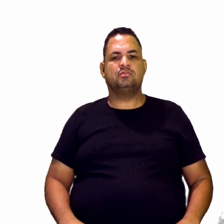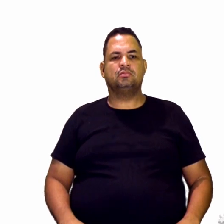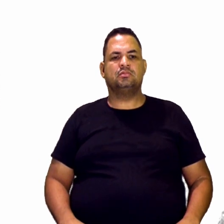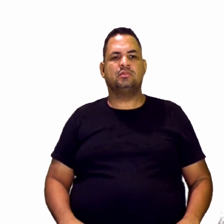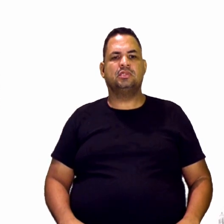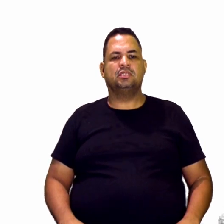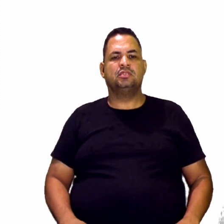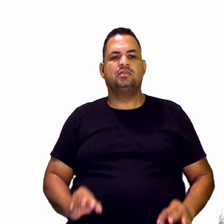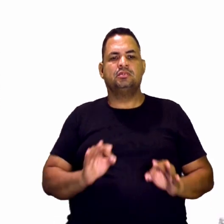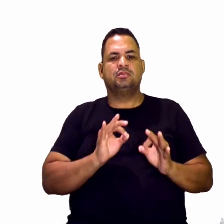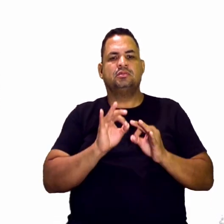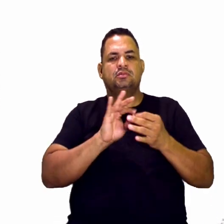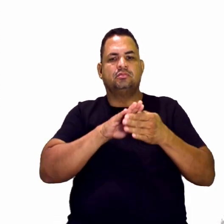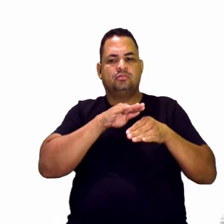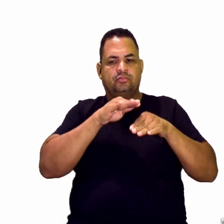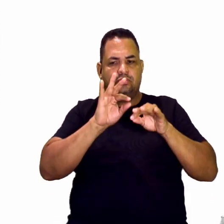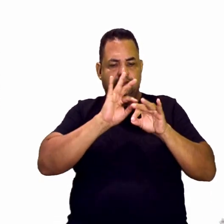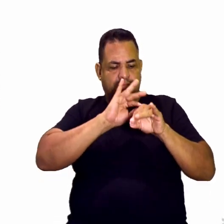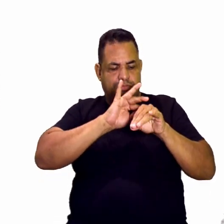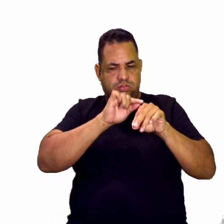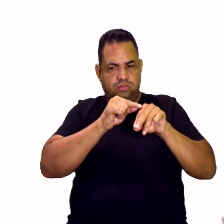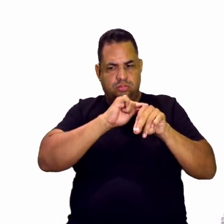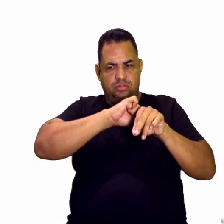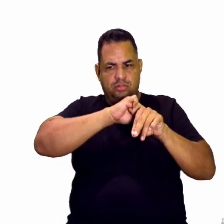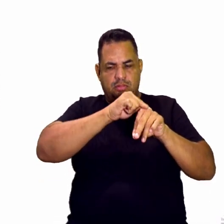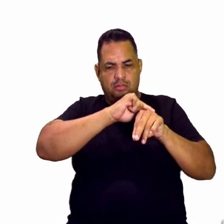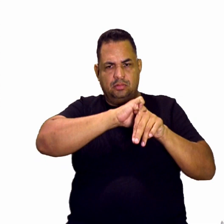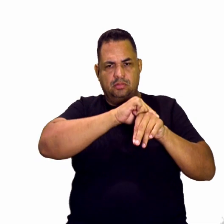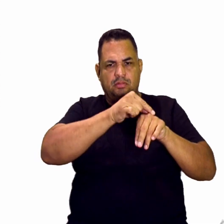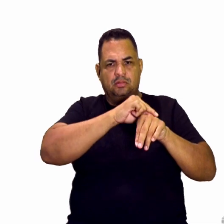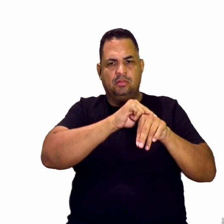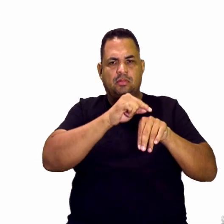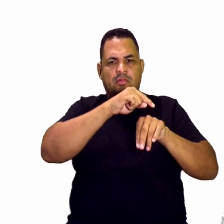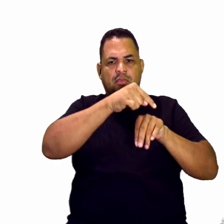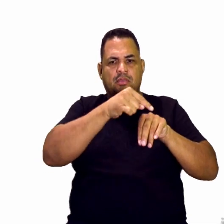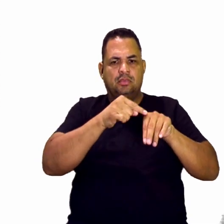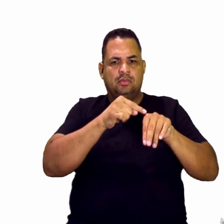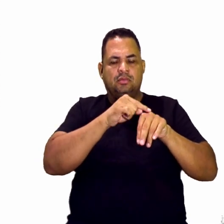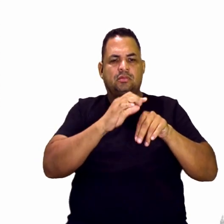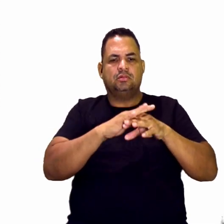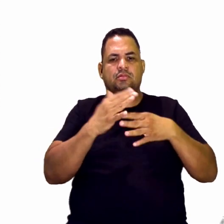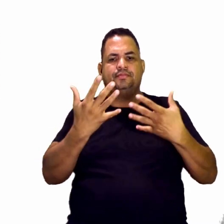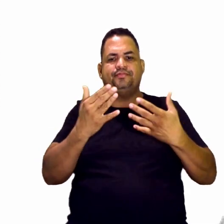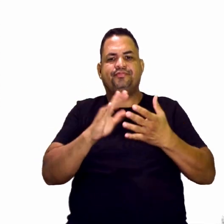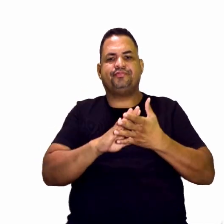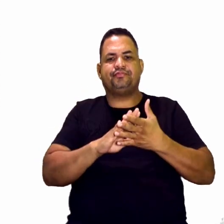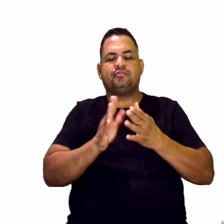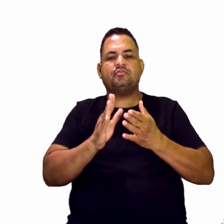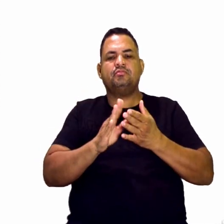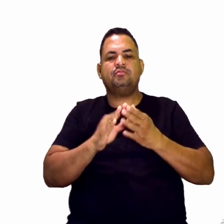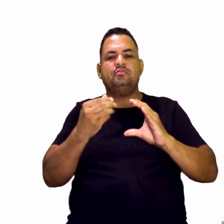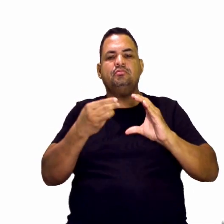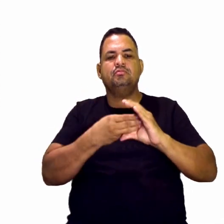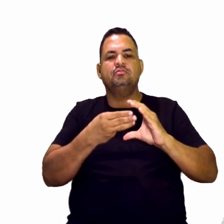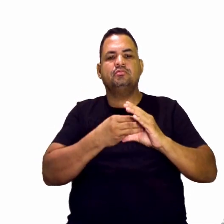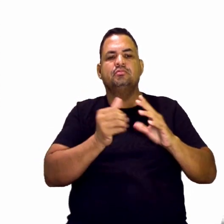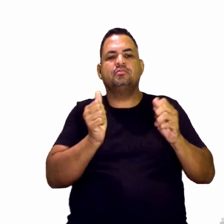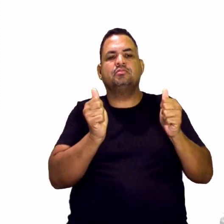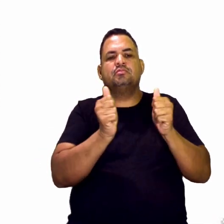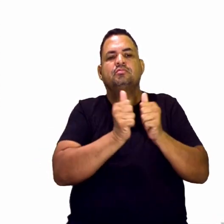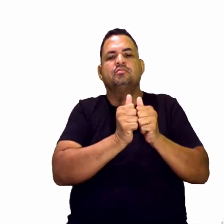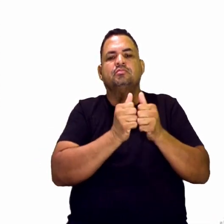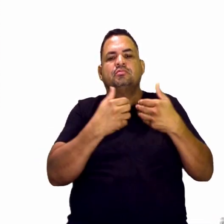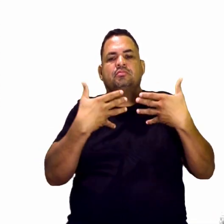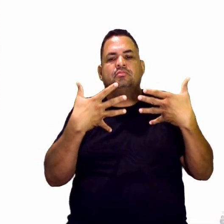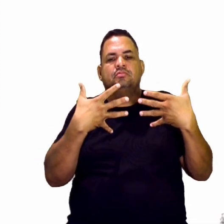Interdigitação. Conjunto de saliências e reentrâncias nas membranas de células vizinhas que se